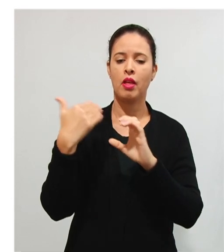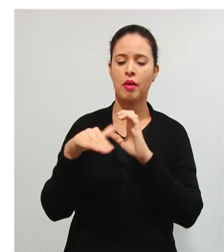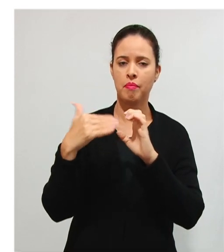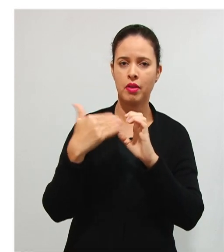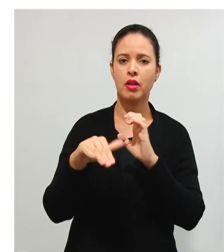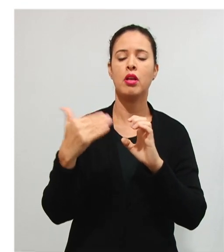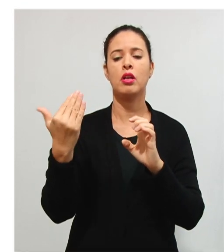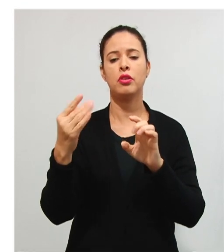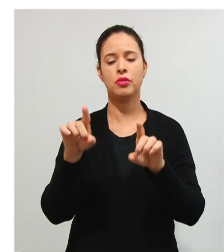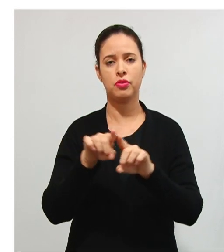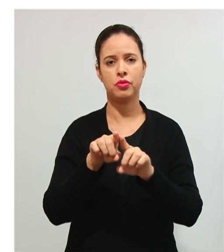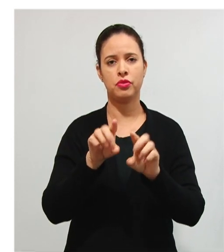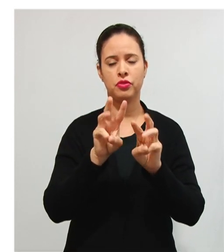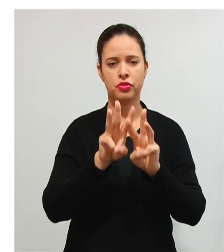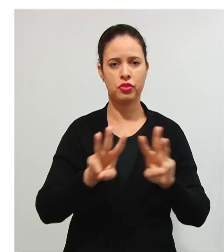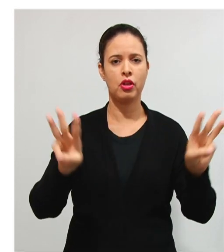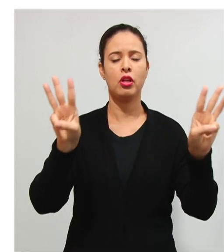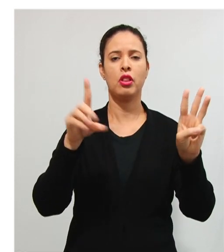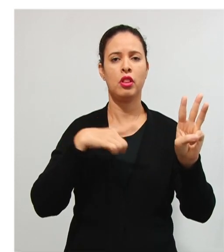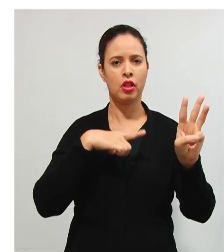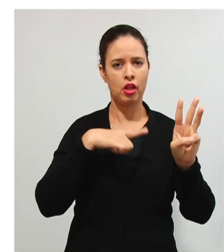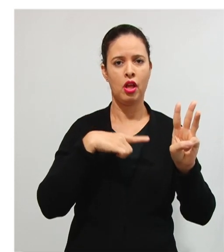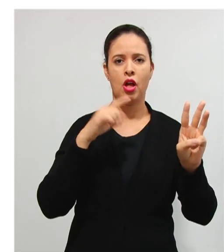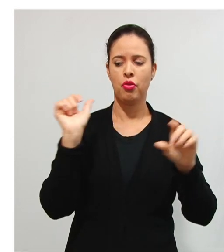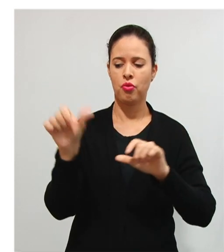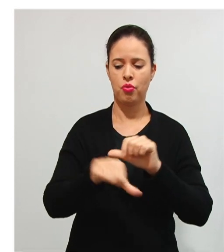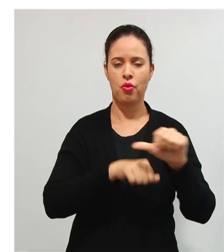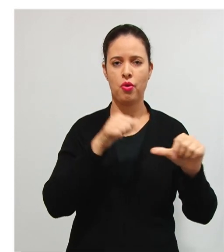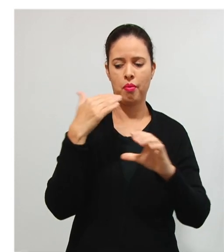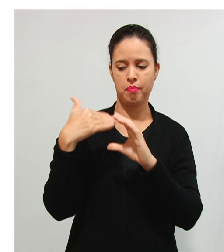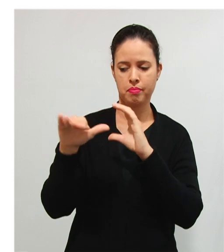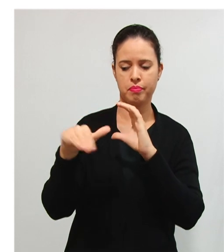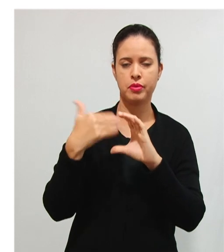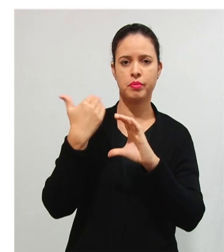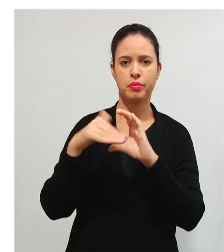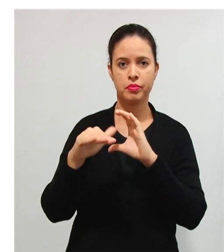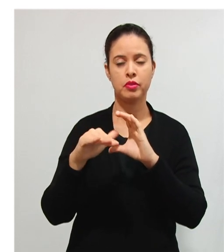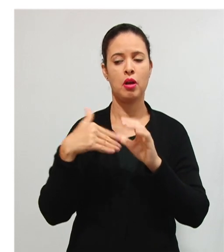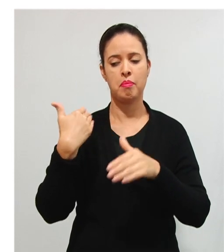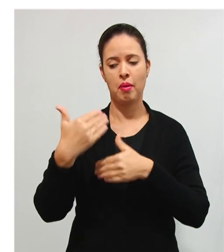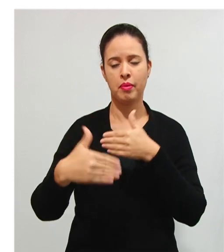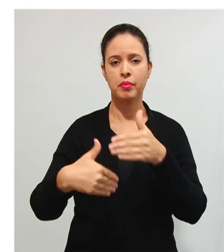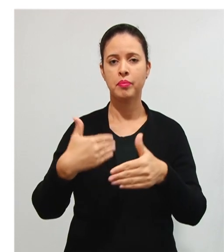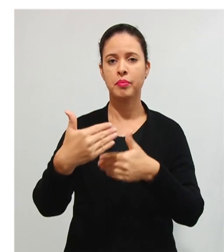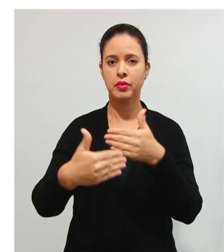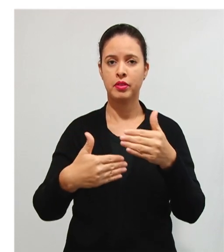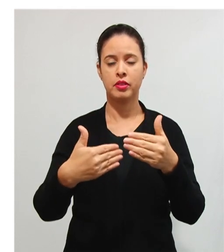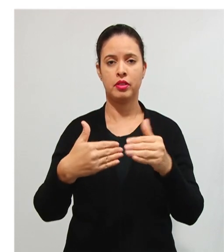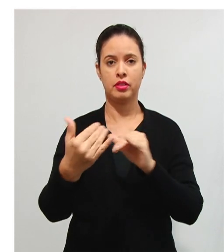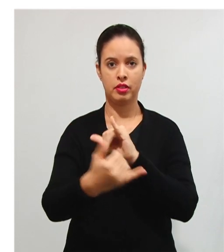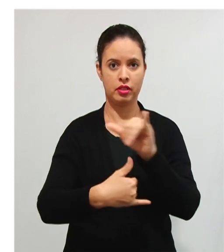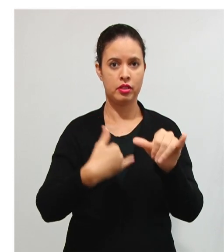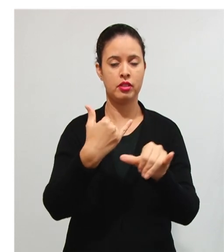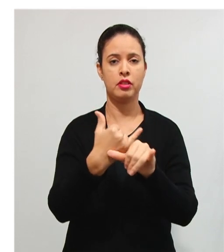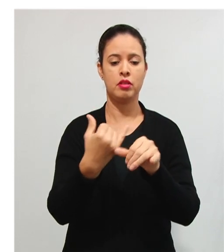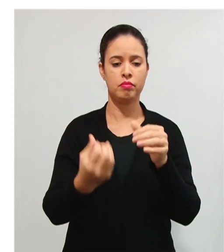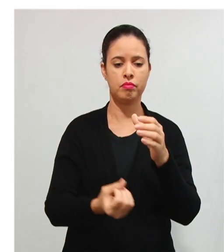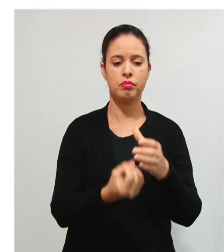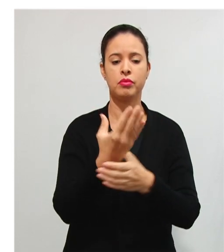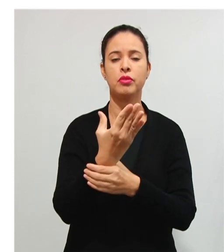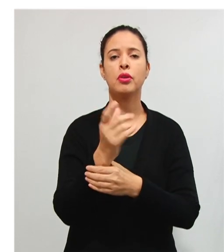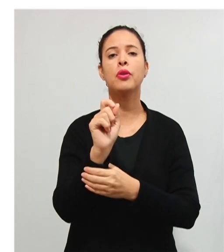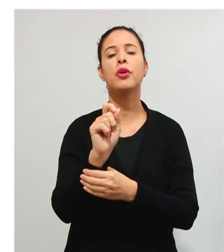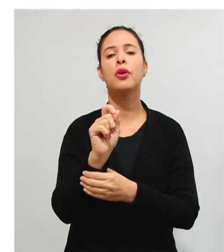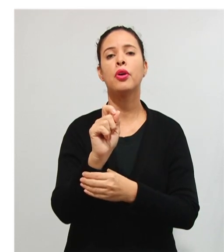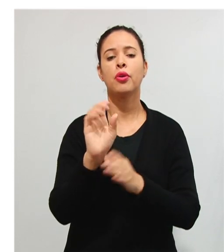sites que permitiam, por exemplo, a troca de mensagens. E com esse avanço da internet, surgiu então o conceito